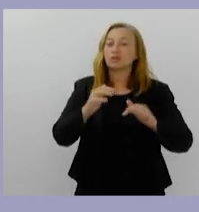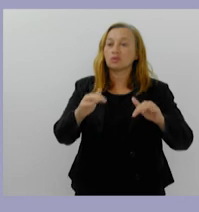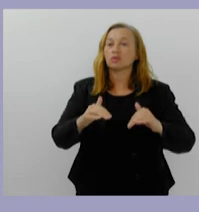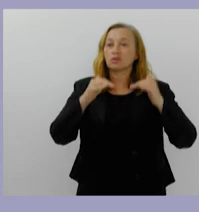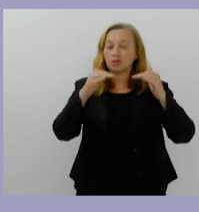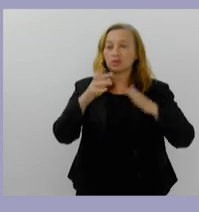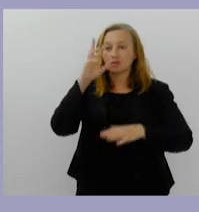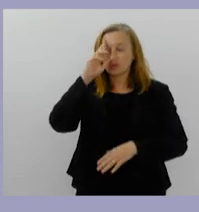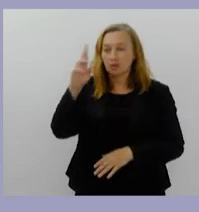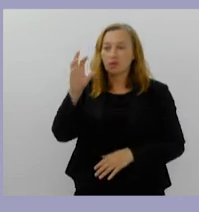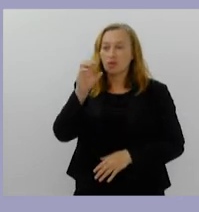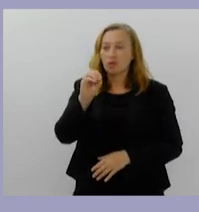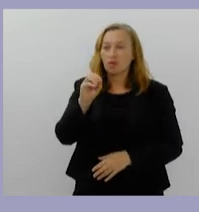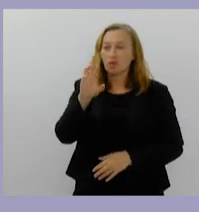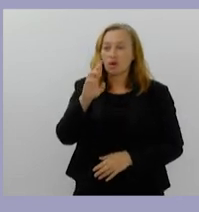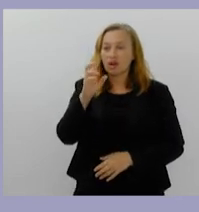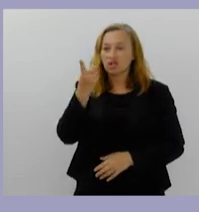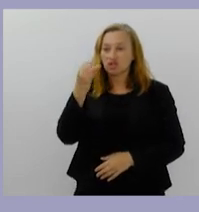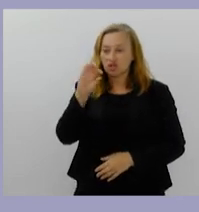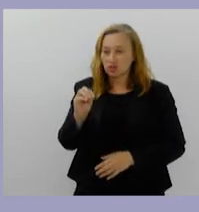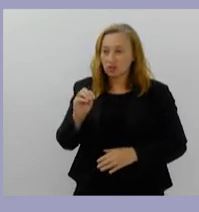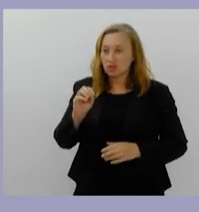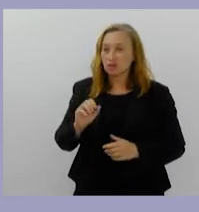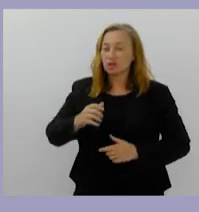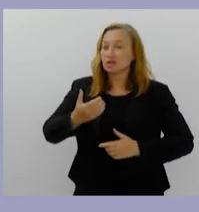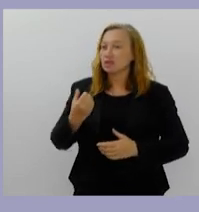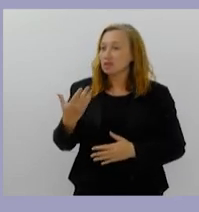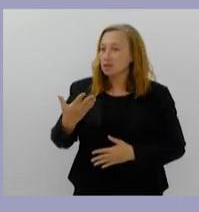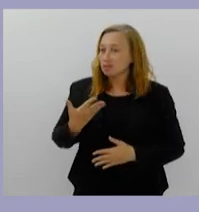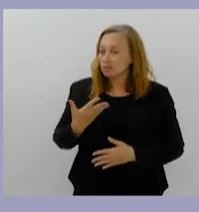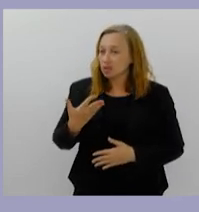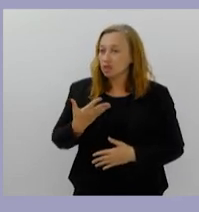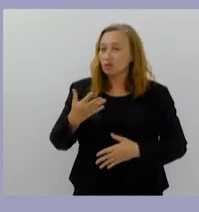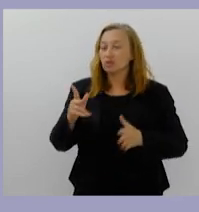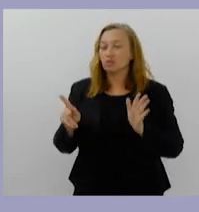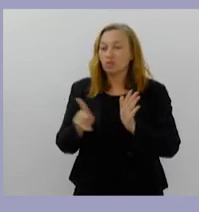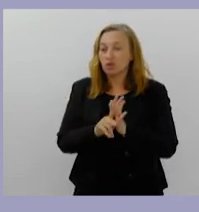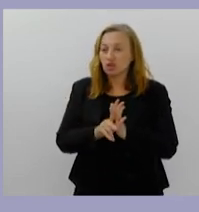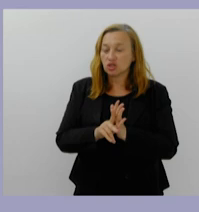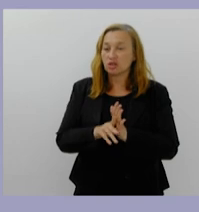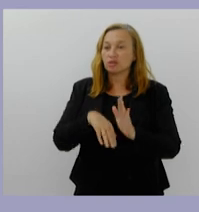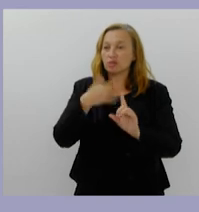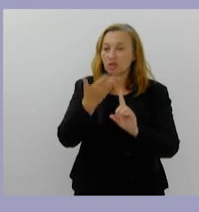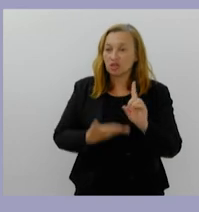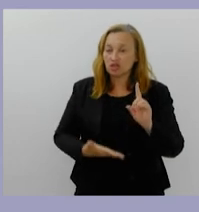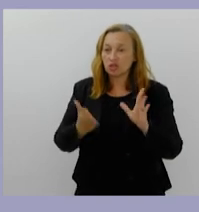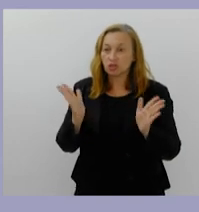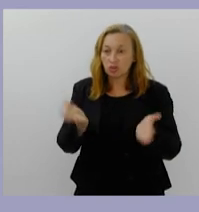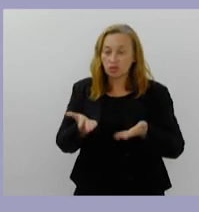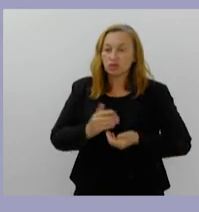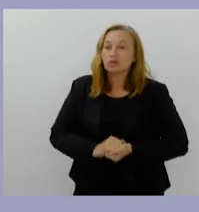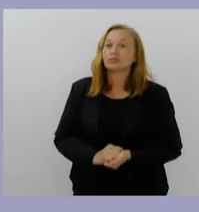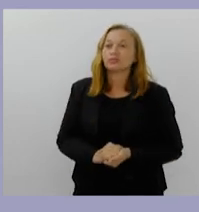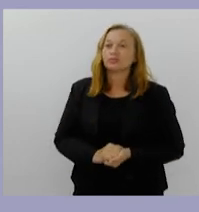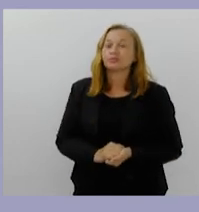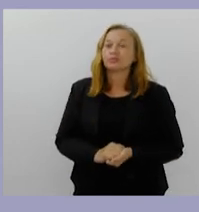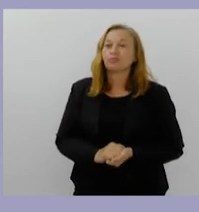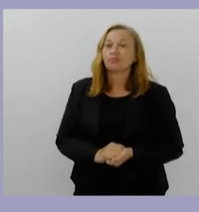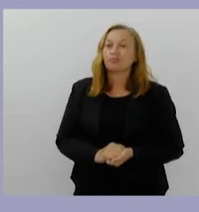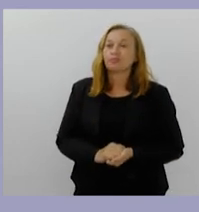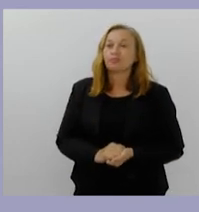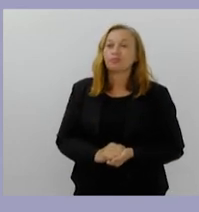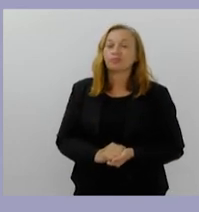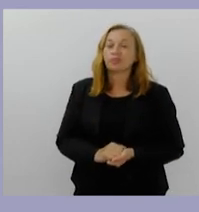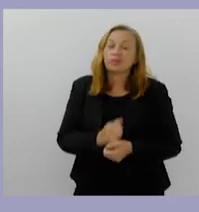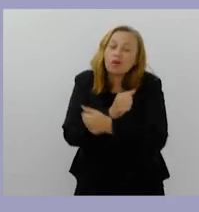senhor Orlandino, esse grande autor do projeto e grande homenageado de hoje, eu venho aqui lhe trazer